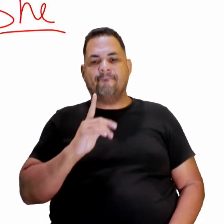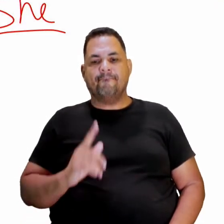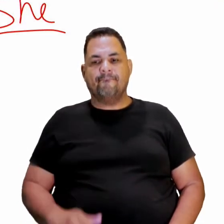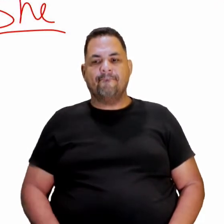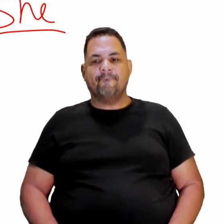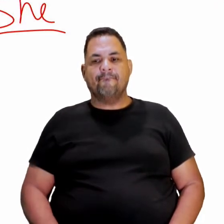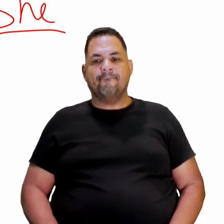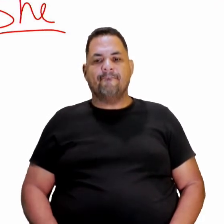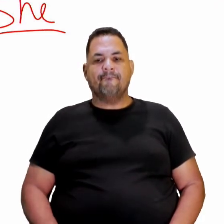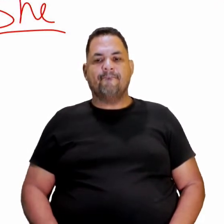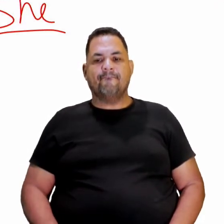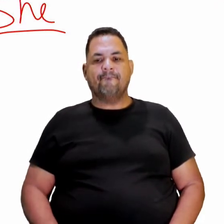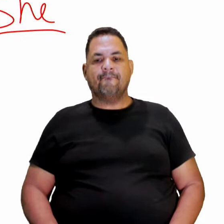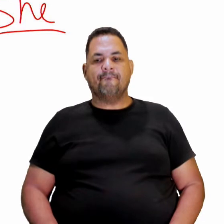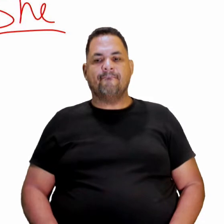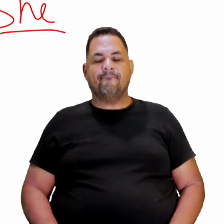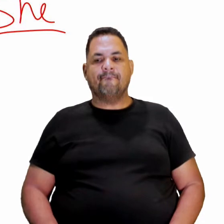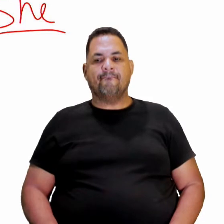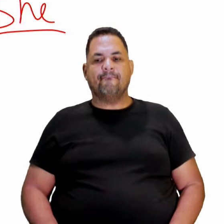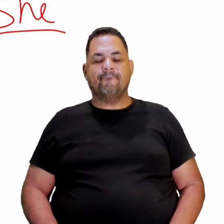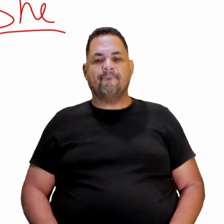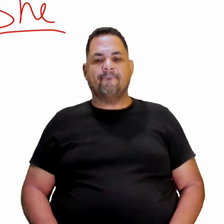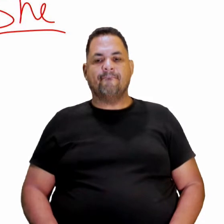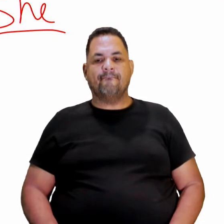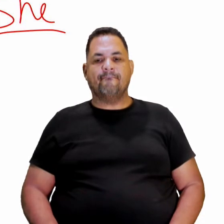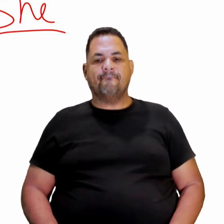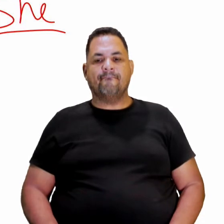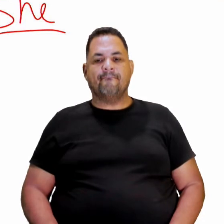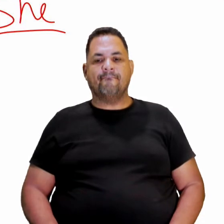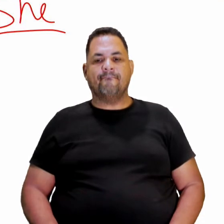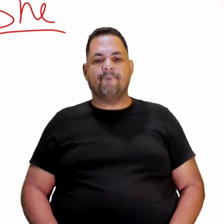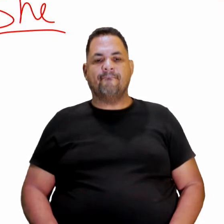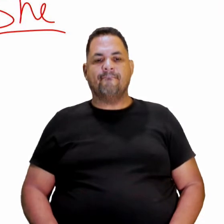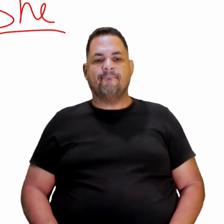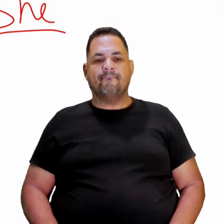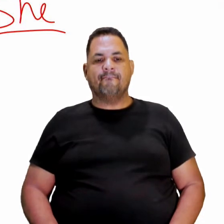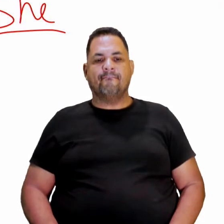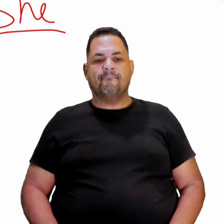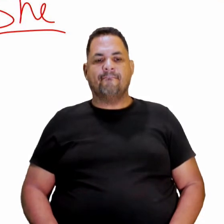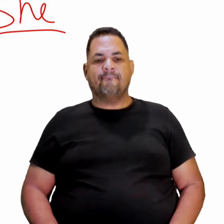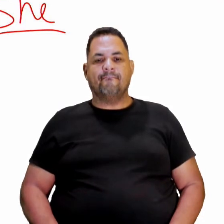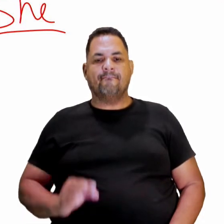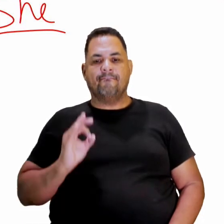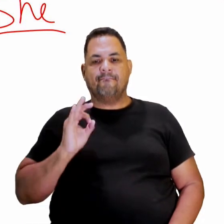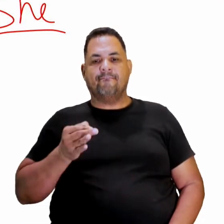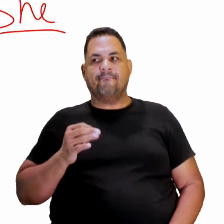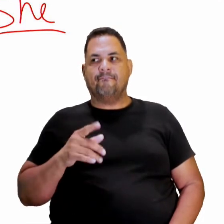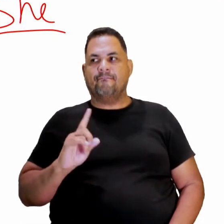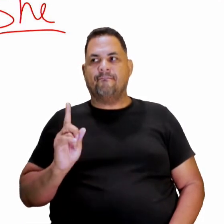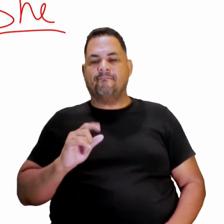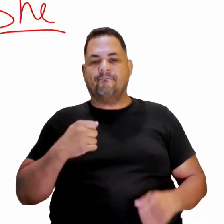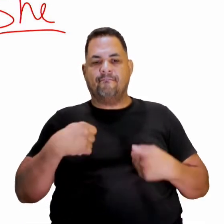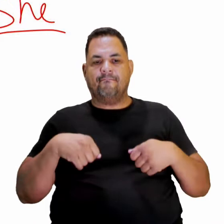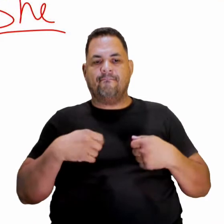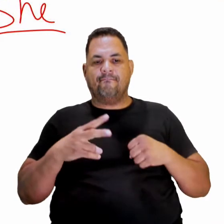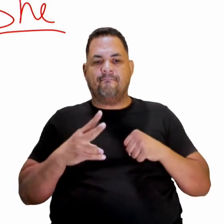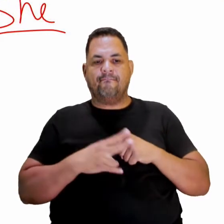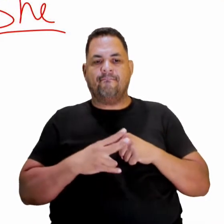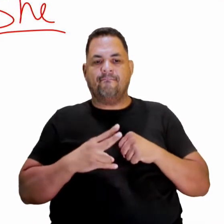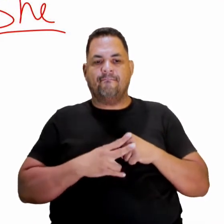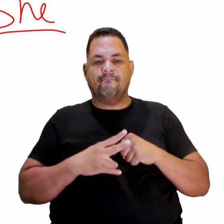curta, como é uma resposta curta, então você para aqui no didn't, certo? Não precisa colocar o